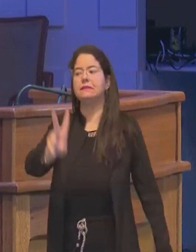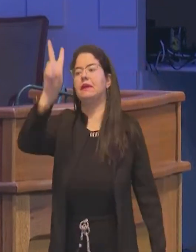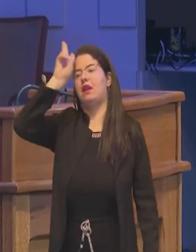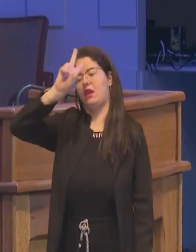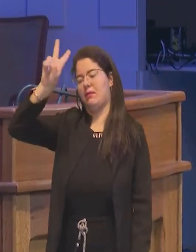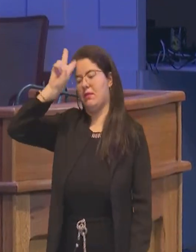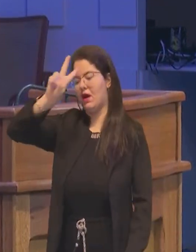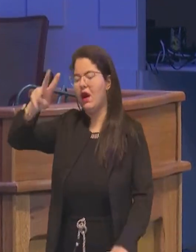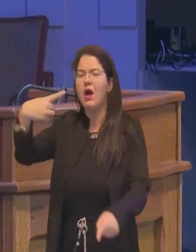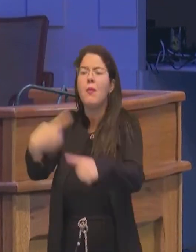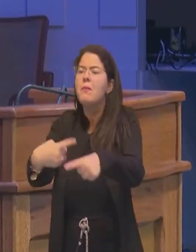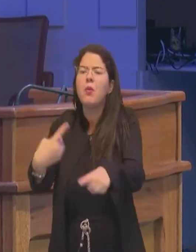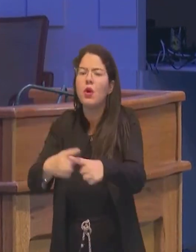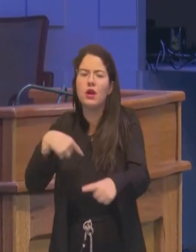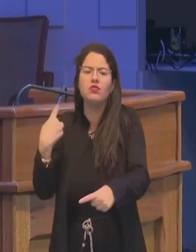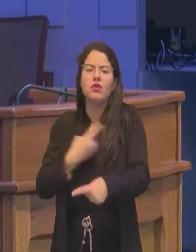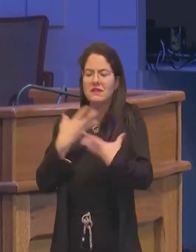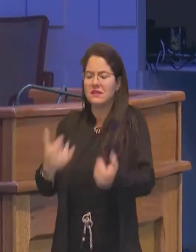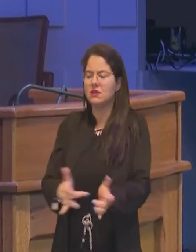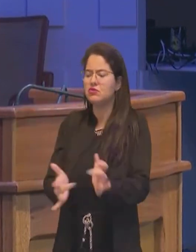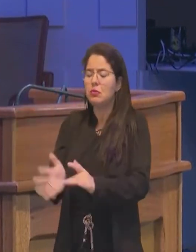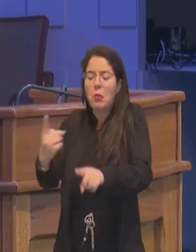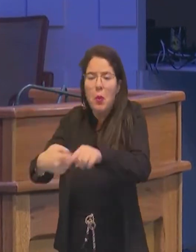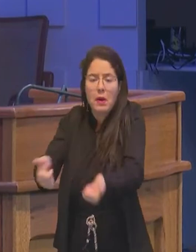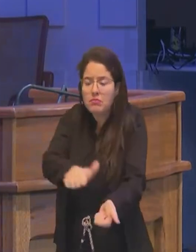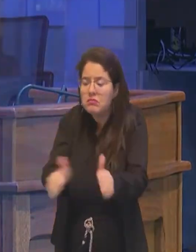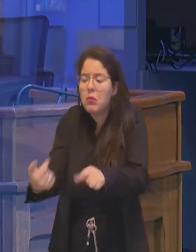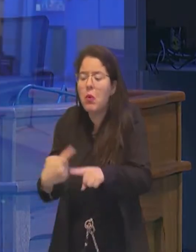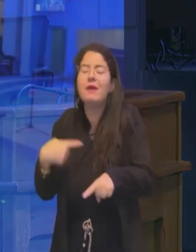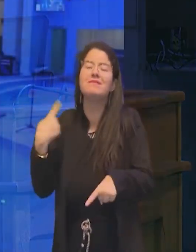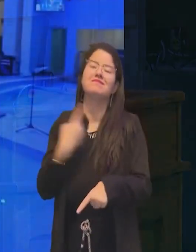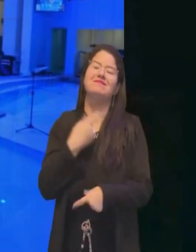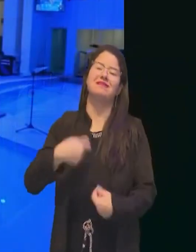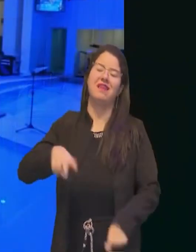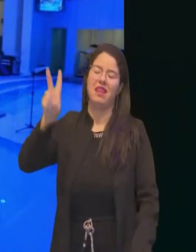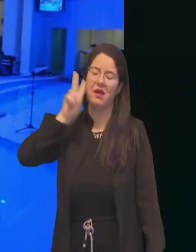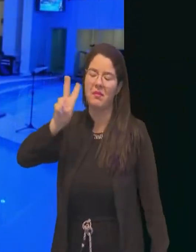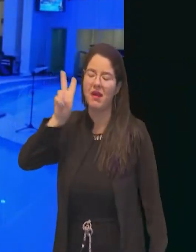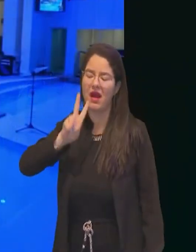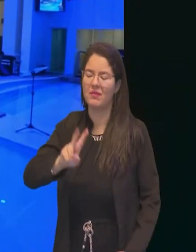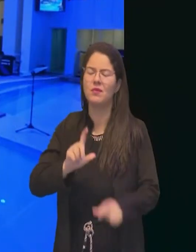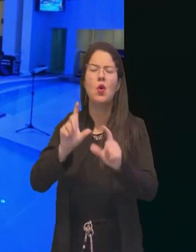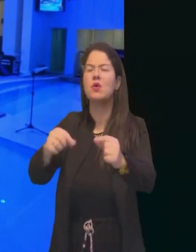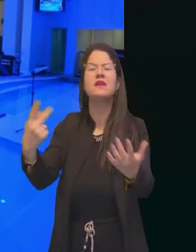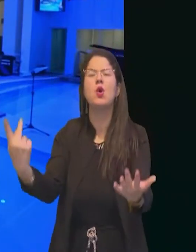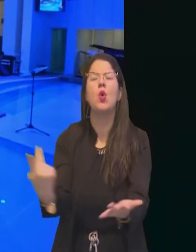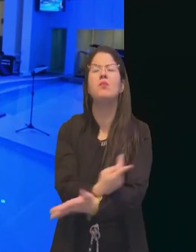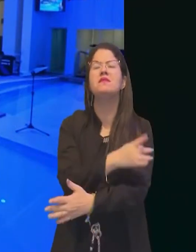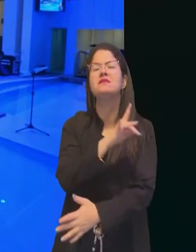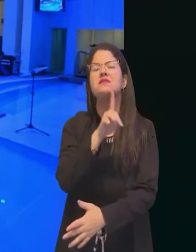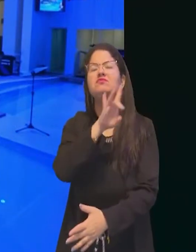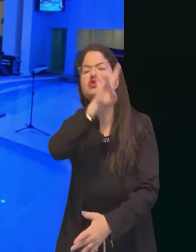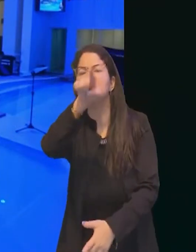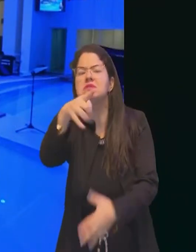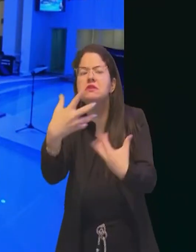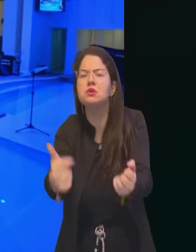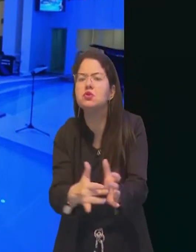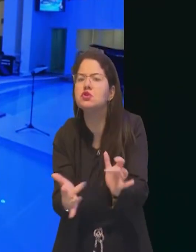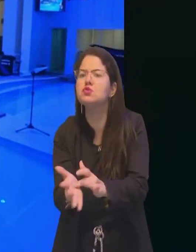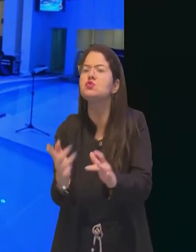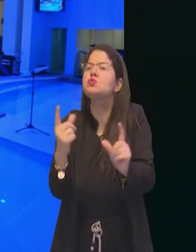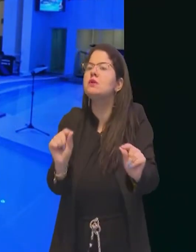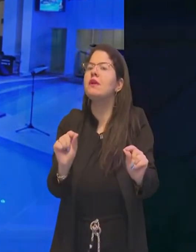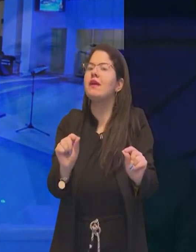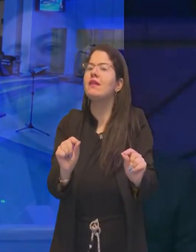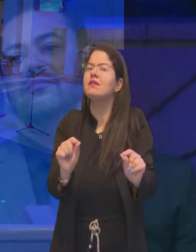do porquê que a gente se converteu. O que aconteceu com você no dia da sua conversão que